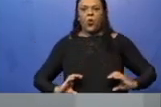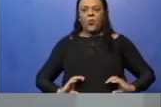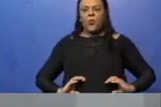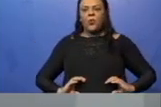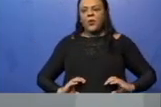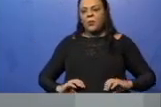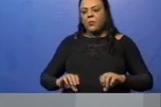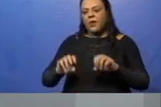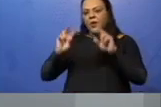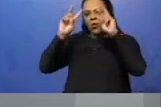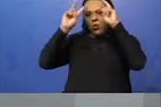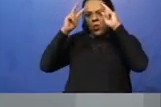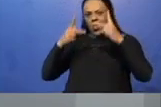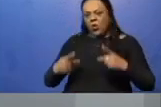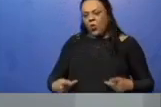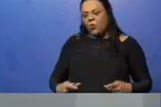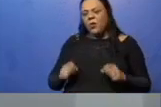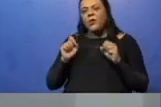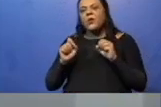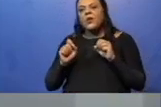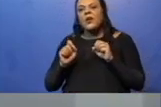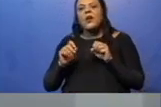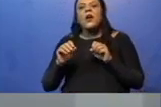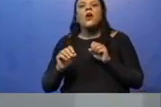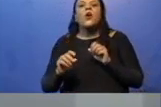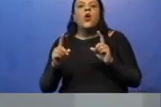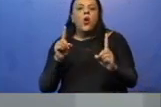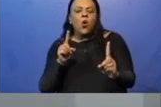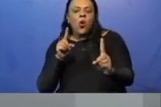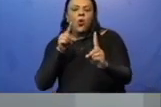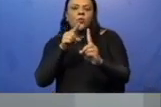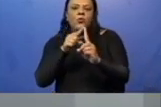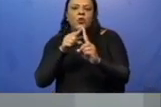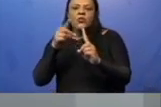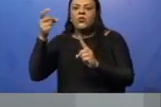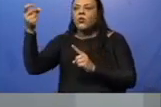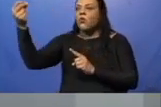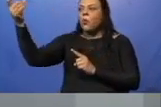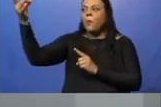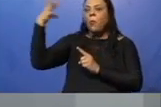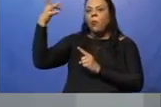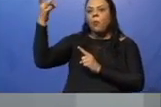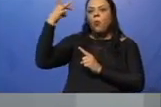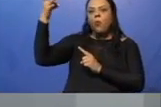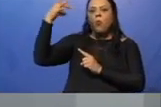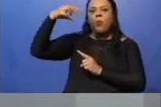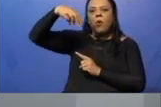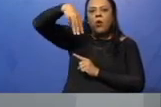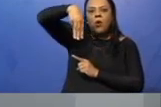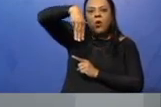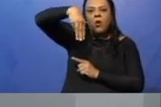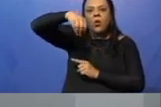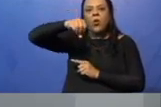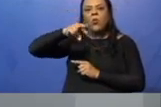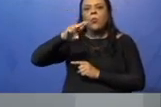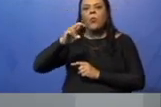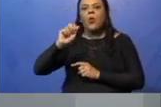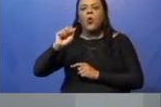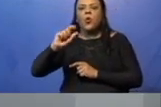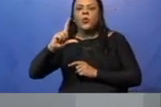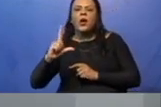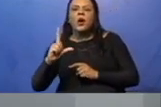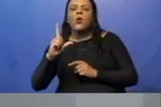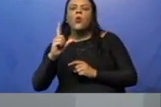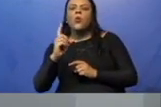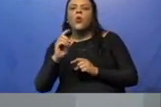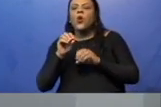finalidade de transmitir um ensinamento que é justamente a moral. Então, essa moral é o ensinamento que aquela história vai trazer para o